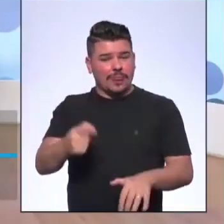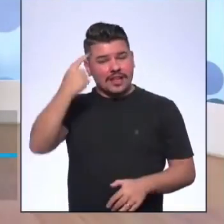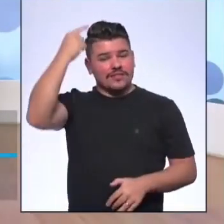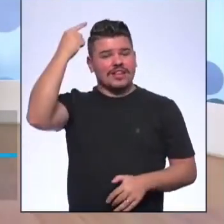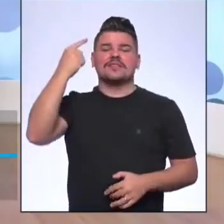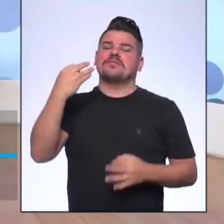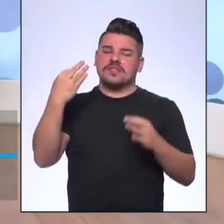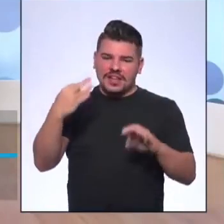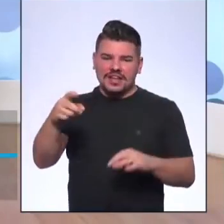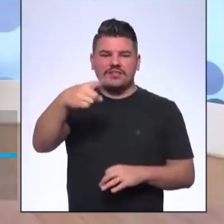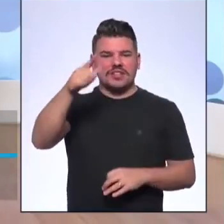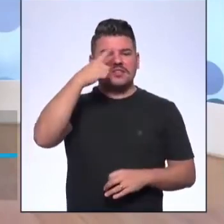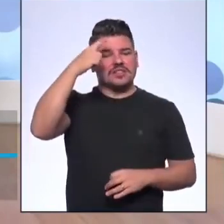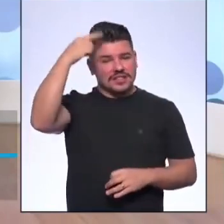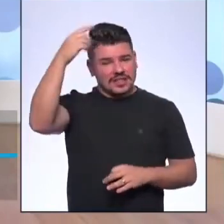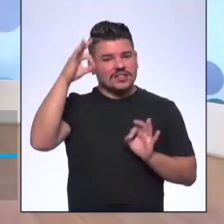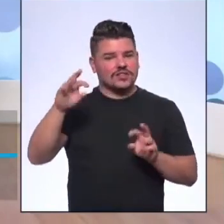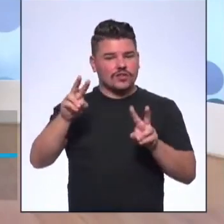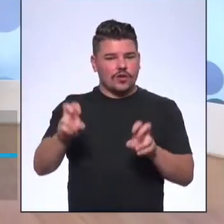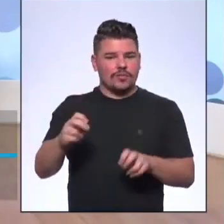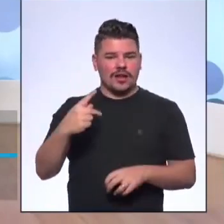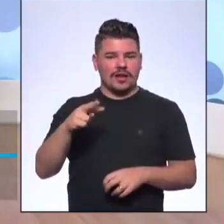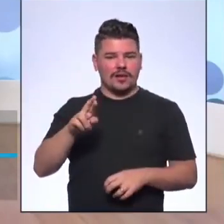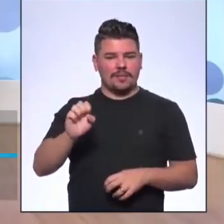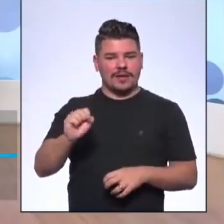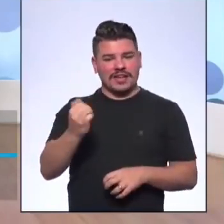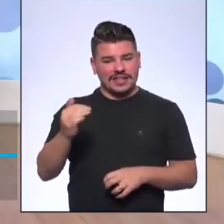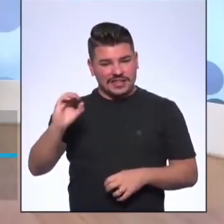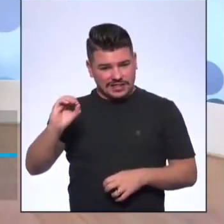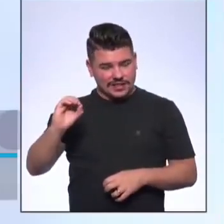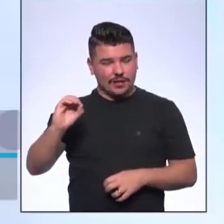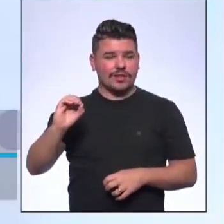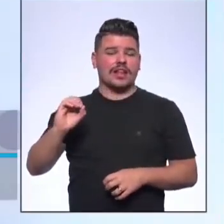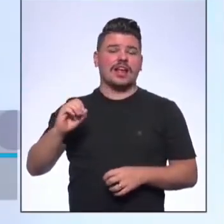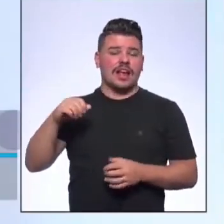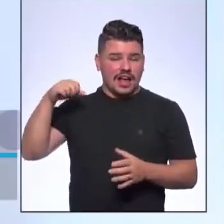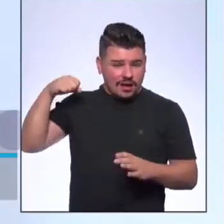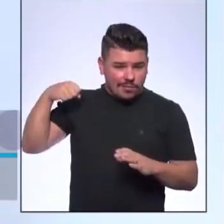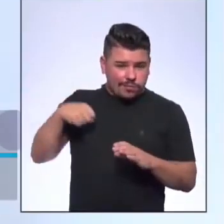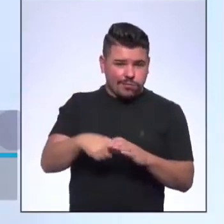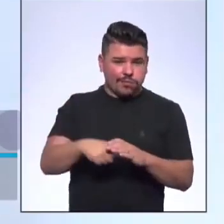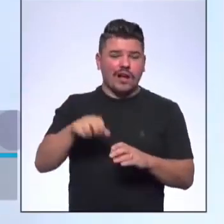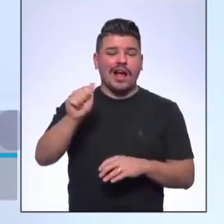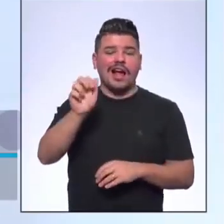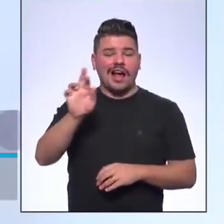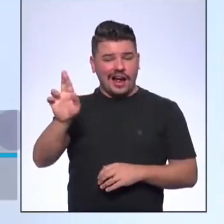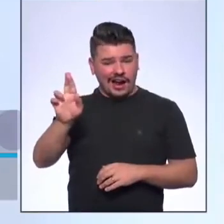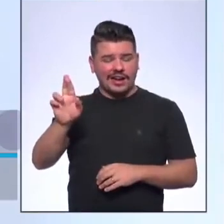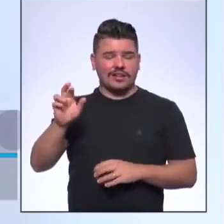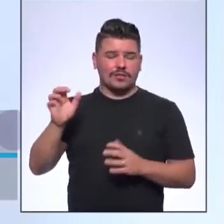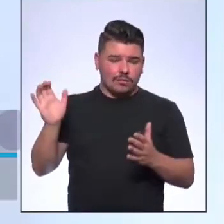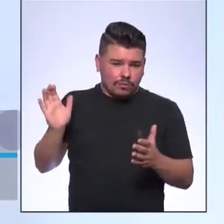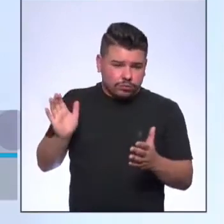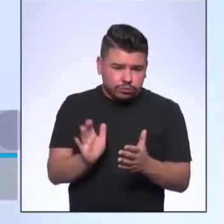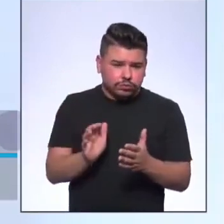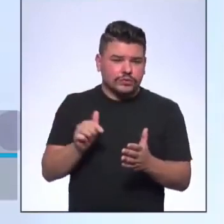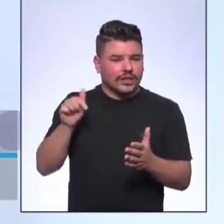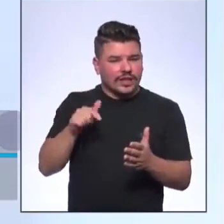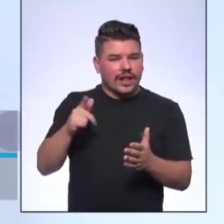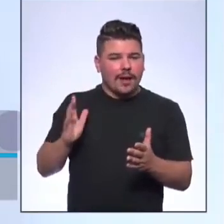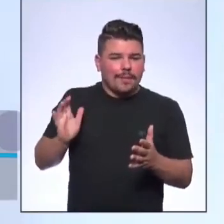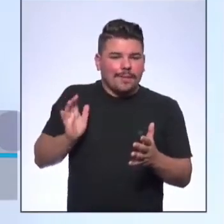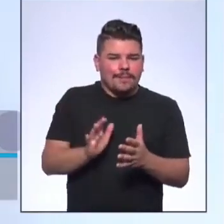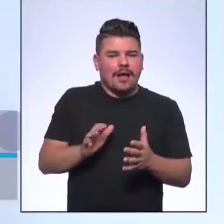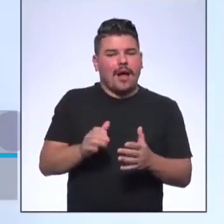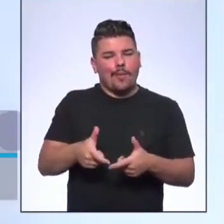Realmente o pessoal adivinhou, hein? É a pressão mesmo, né? Quando você está colocando ali ar ali dentro, né? Você está aumentando a pressão, né? No sistema, né? Beleza? É isso mesmo,